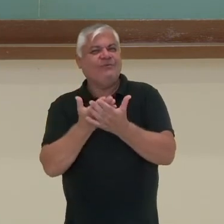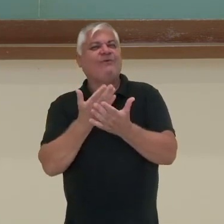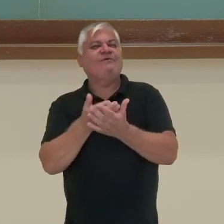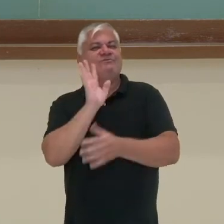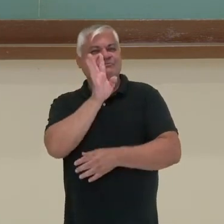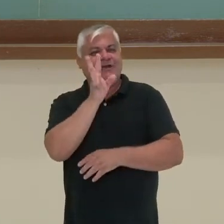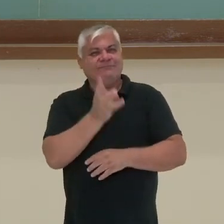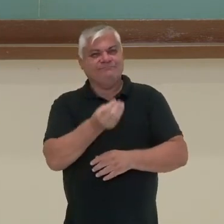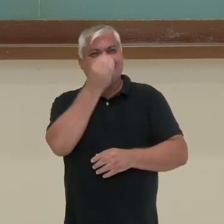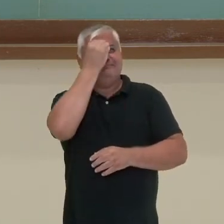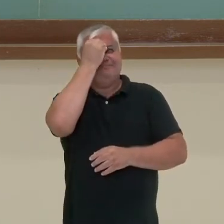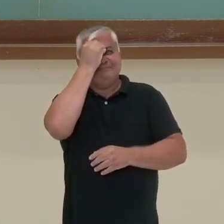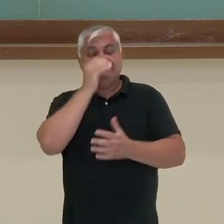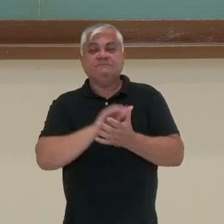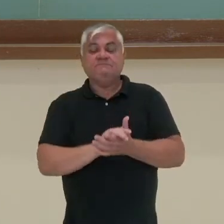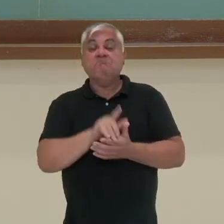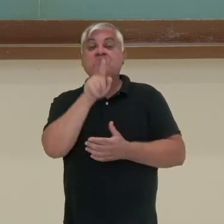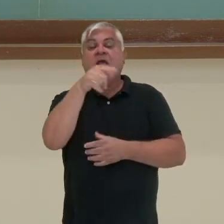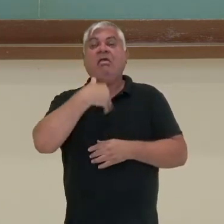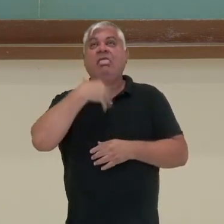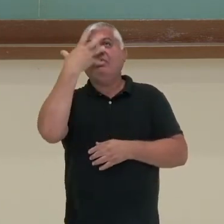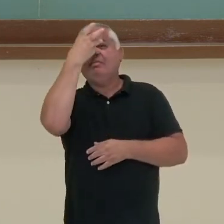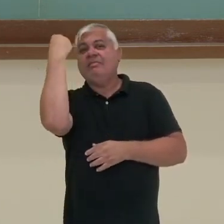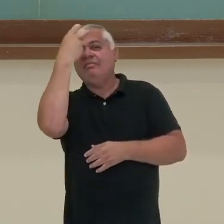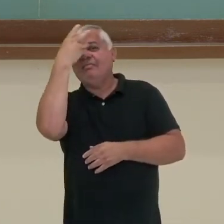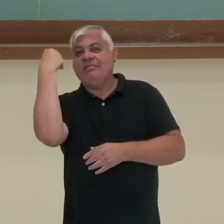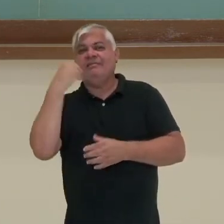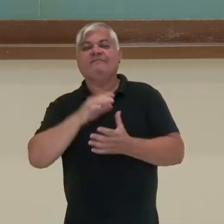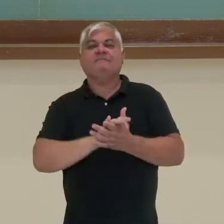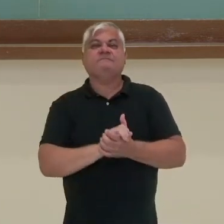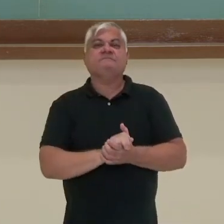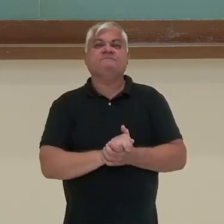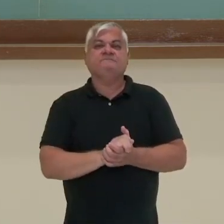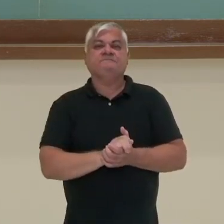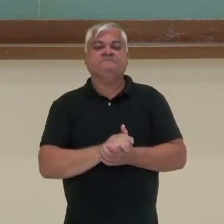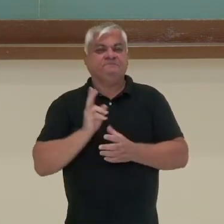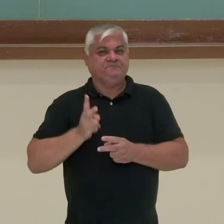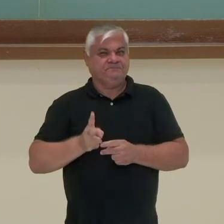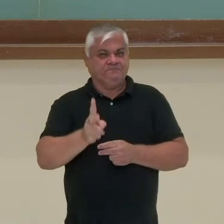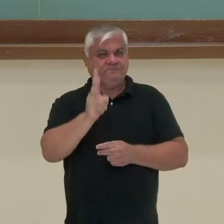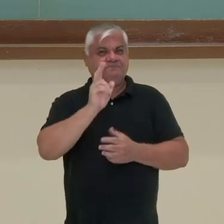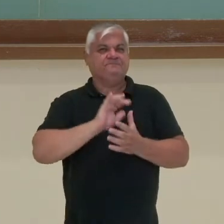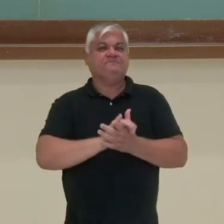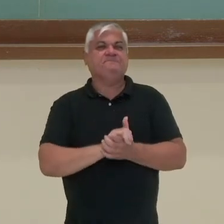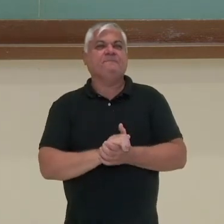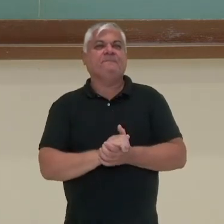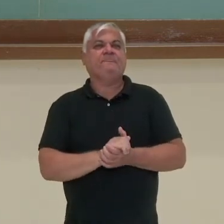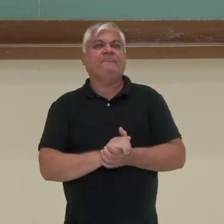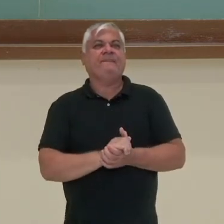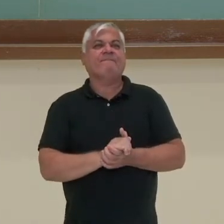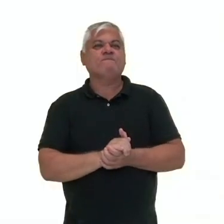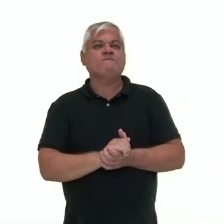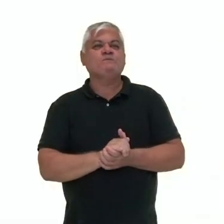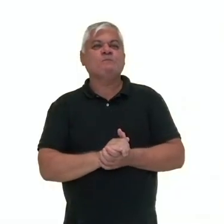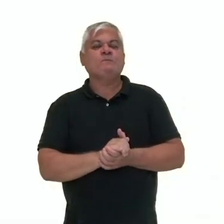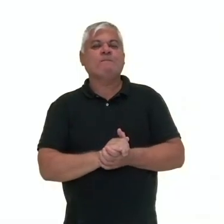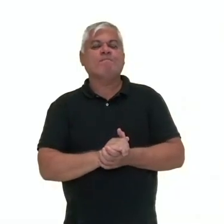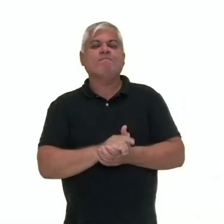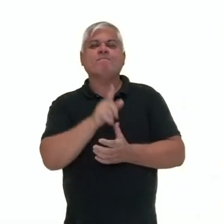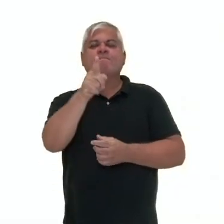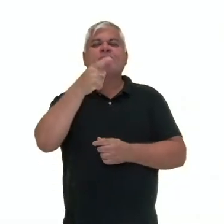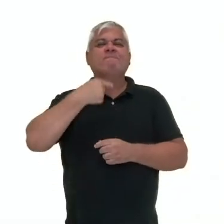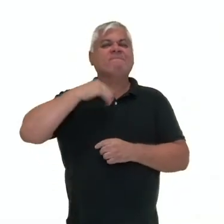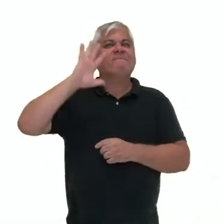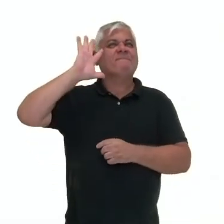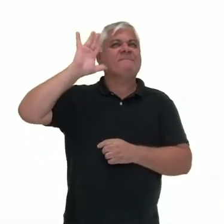ensino fundamental e que se acaba esquecendo com o tempo, tá bom? Vamos seguir então? Vamos refletir